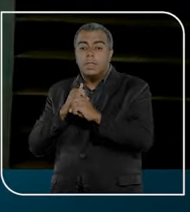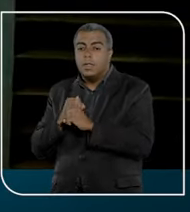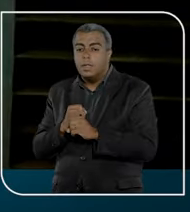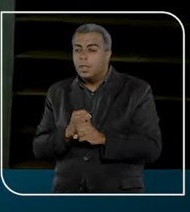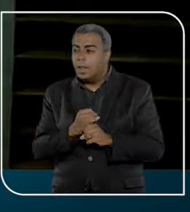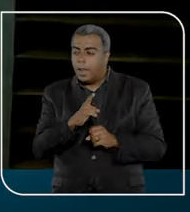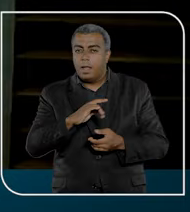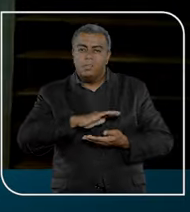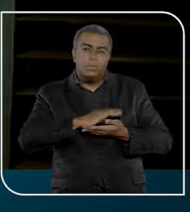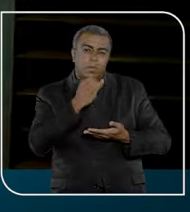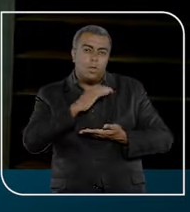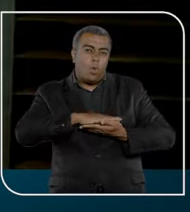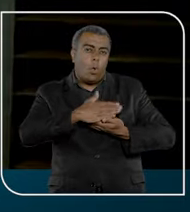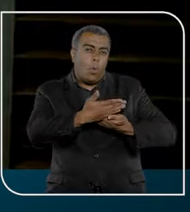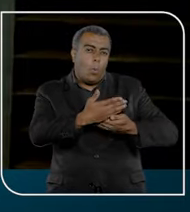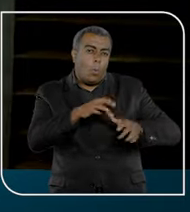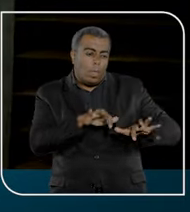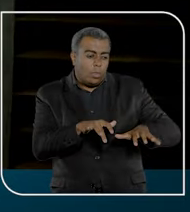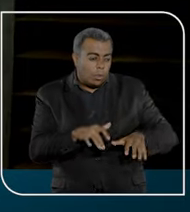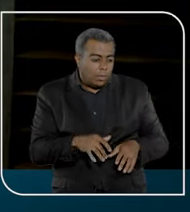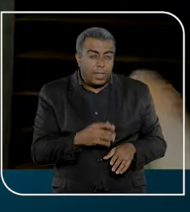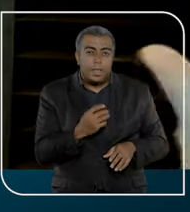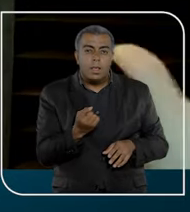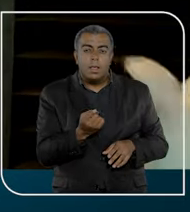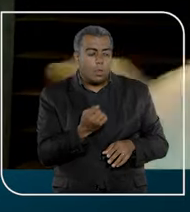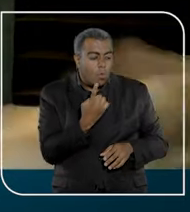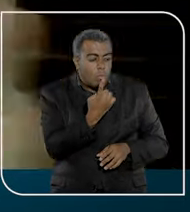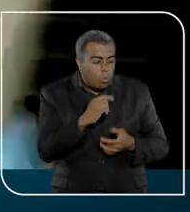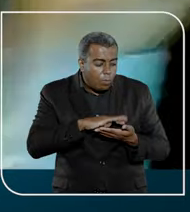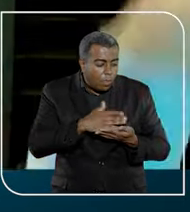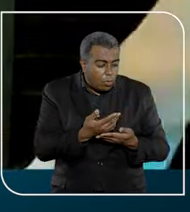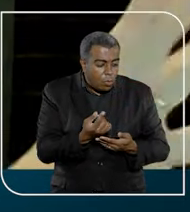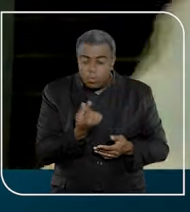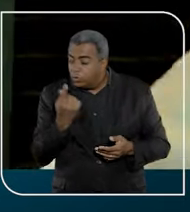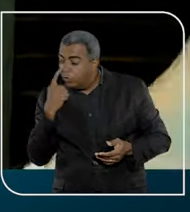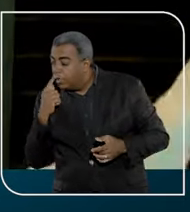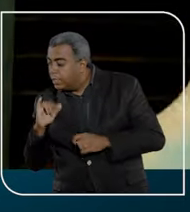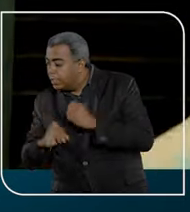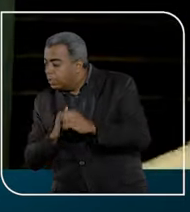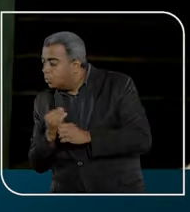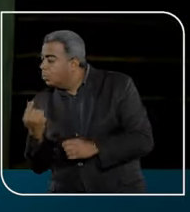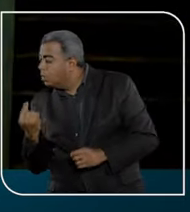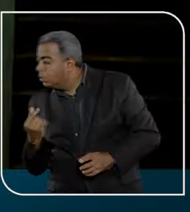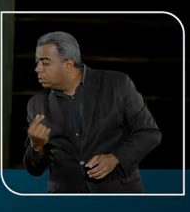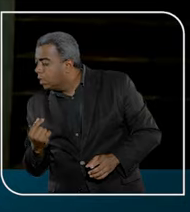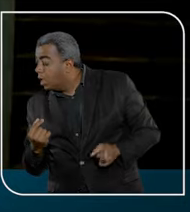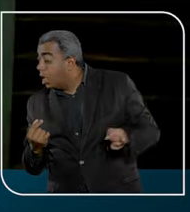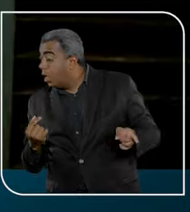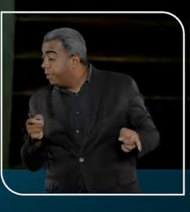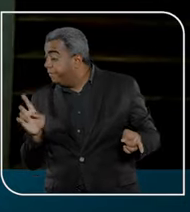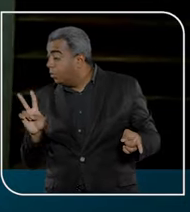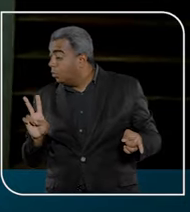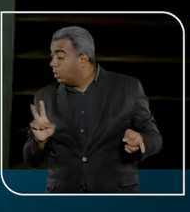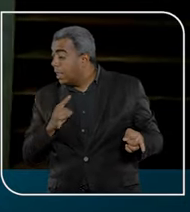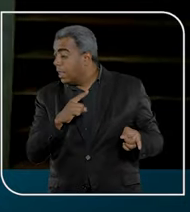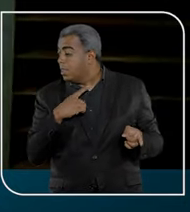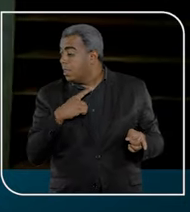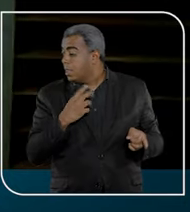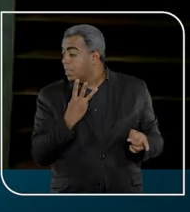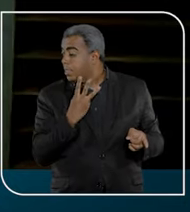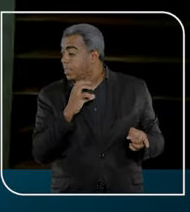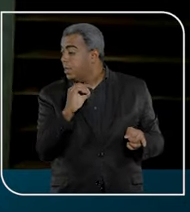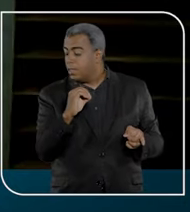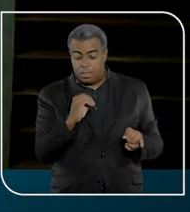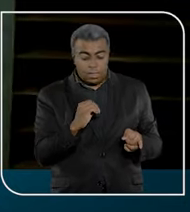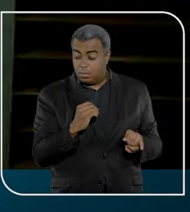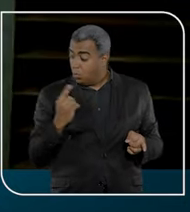né? E aí eu vejo na internet, ah, quanto é que custa esse computador aqui? Eu penhorei 30 computadores dessa marca e desse modelo. Aí eu